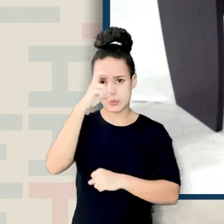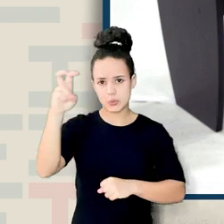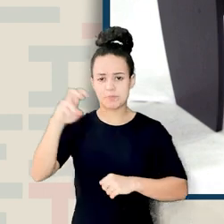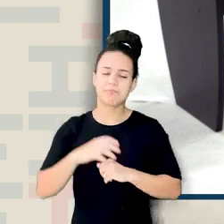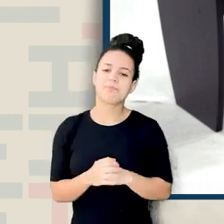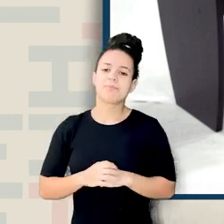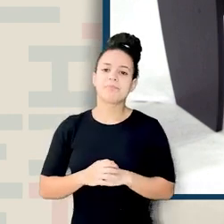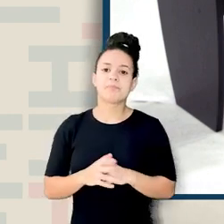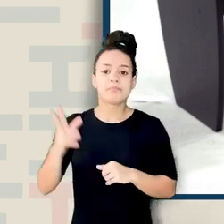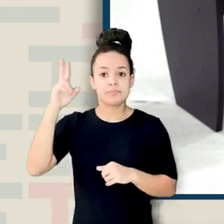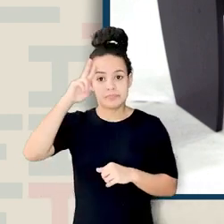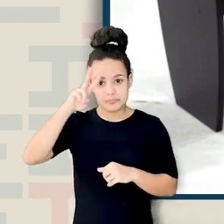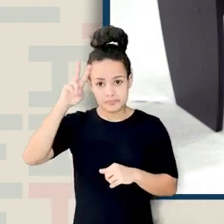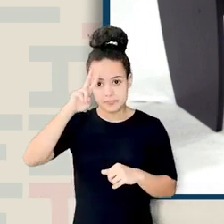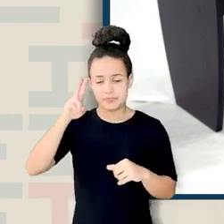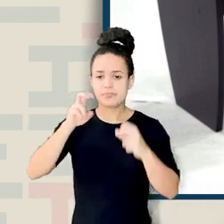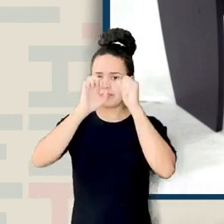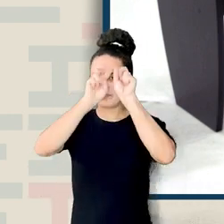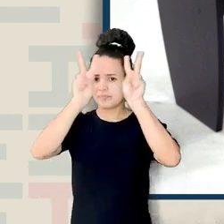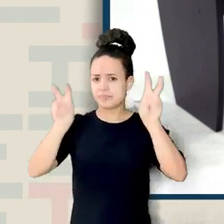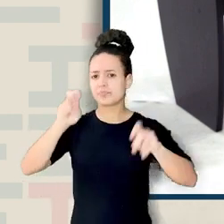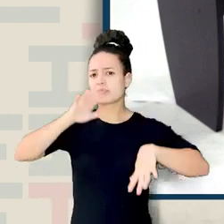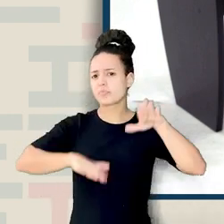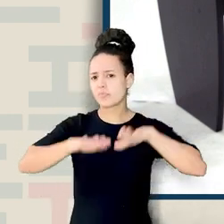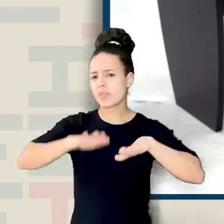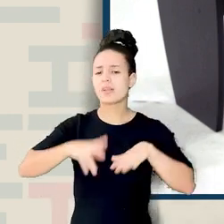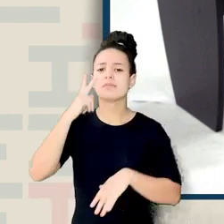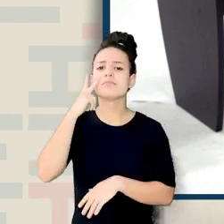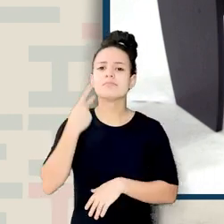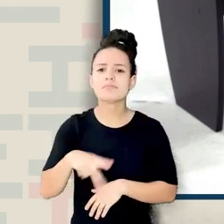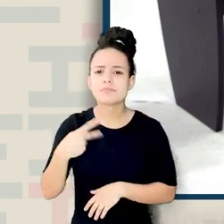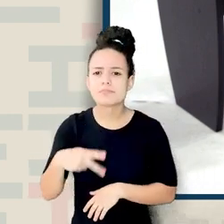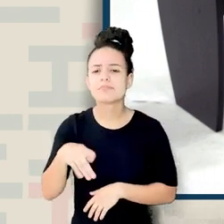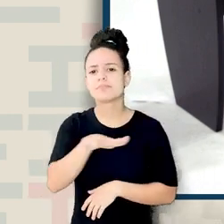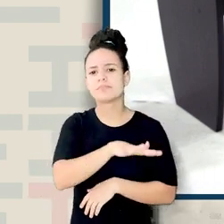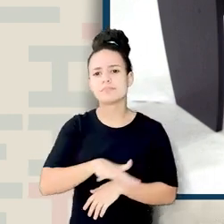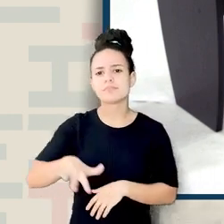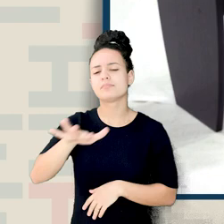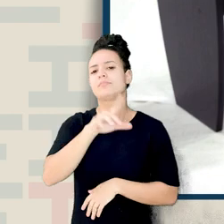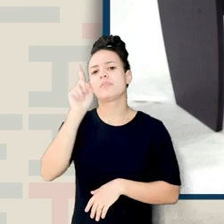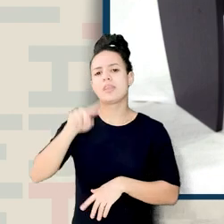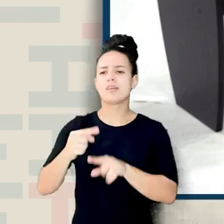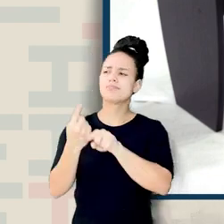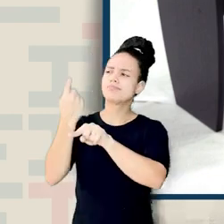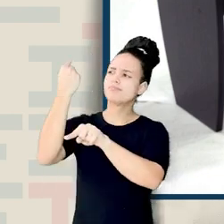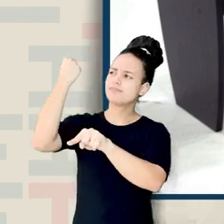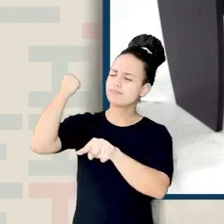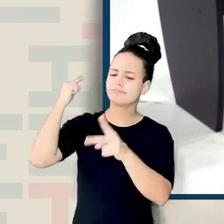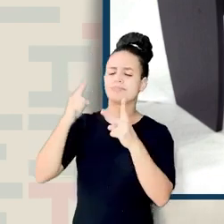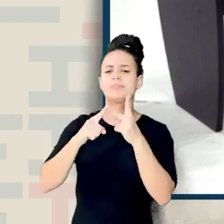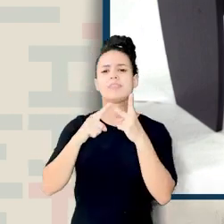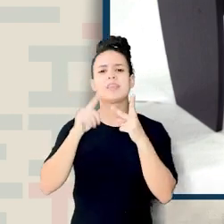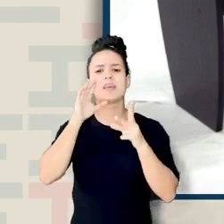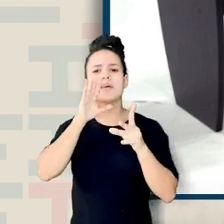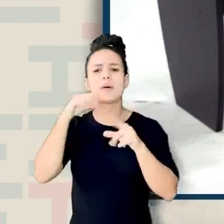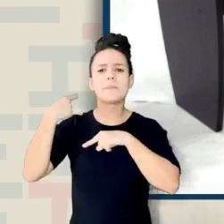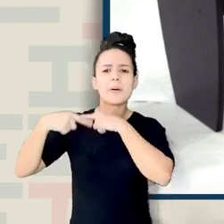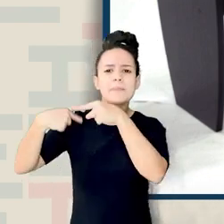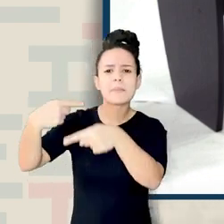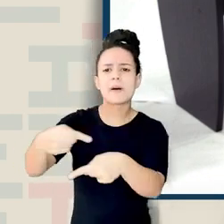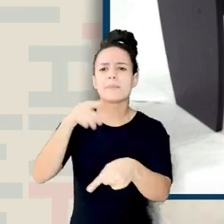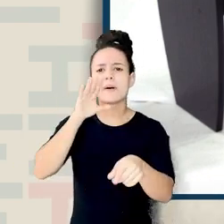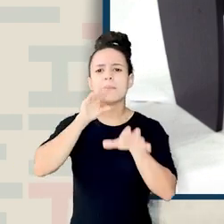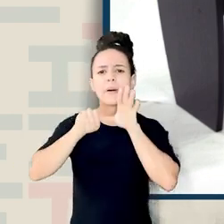Lembrando que falar dos tambores do maracatu cearense é falar da ancestralidade, é falar da oralidade, é entender como é